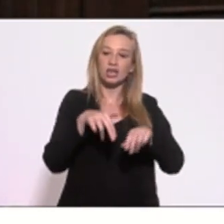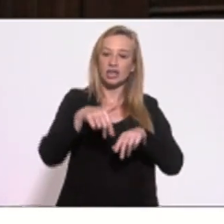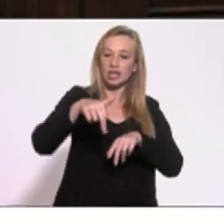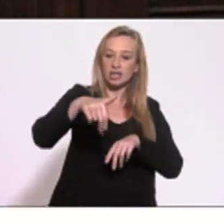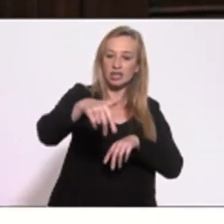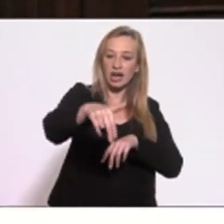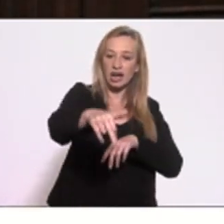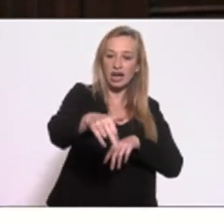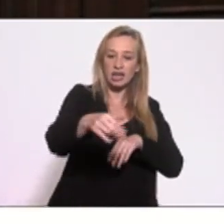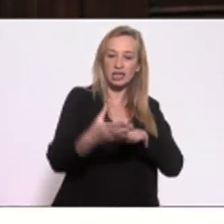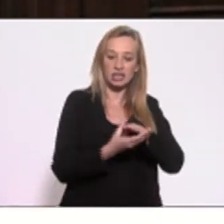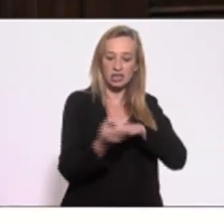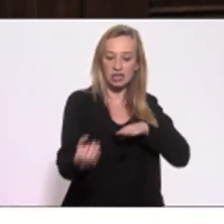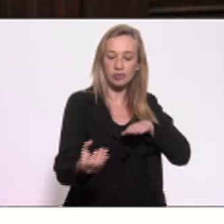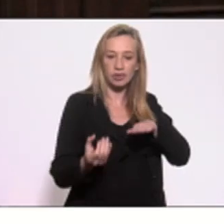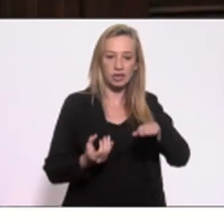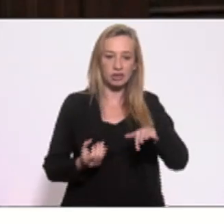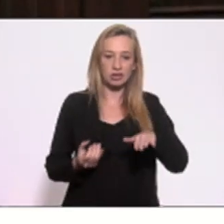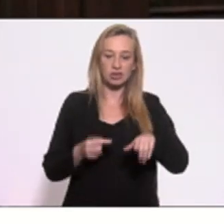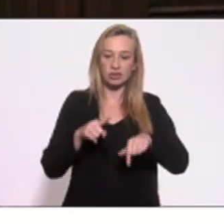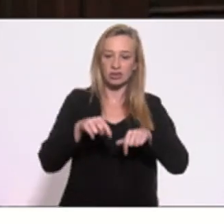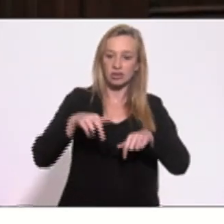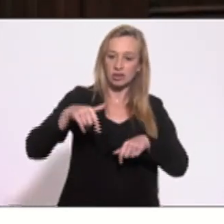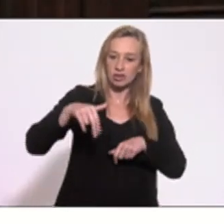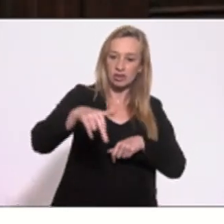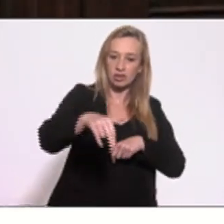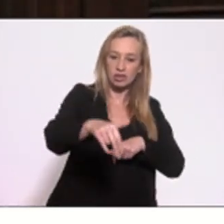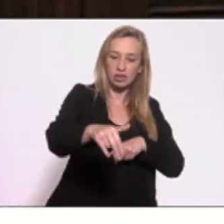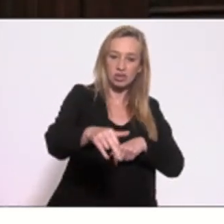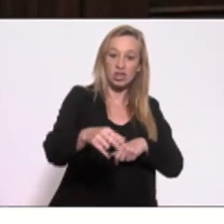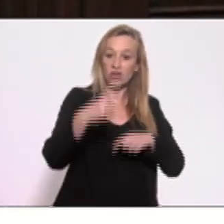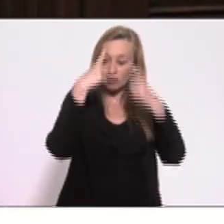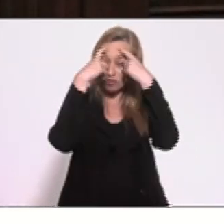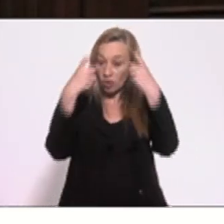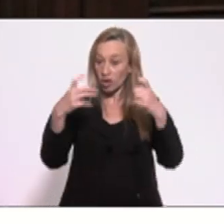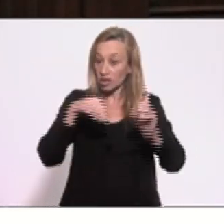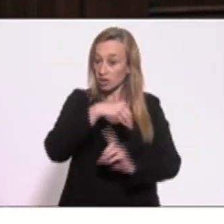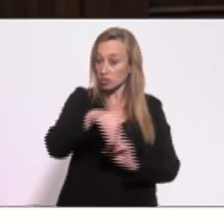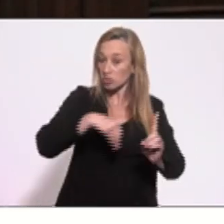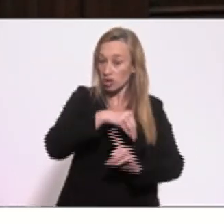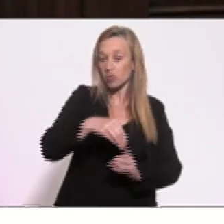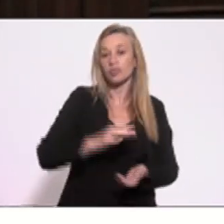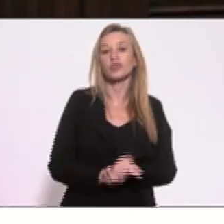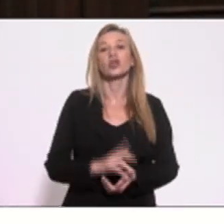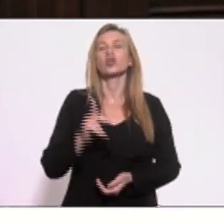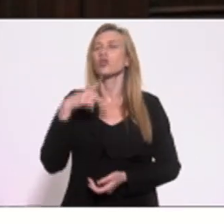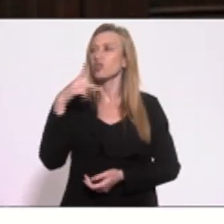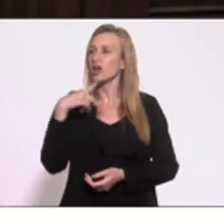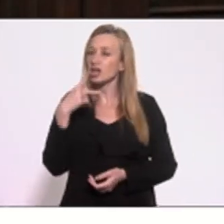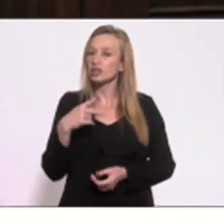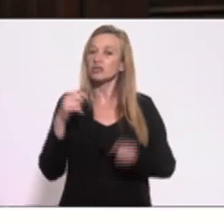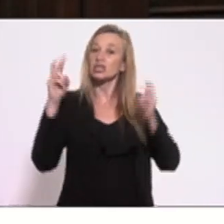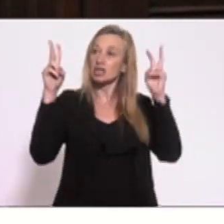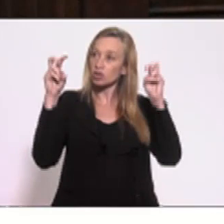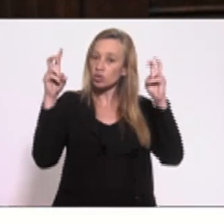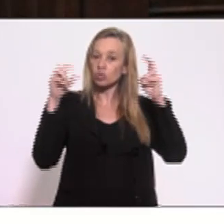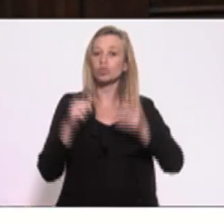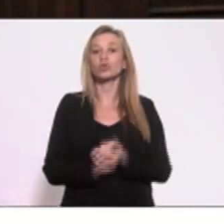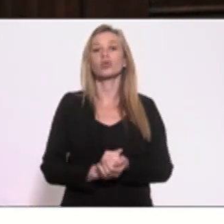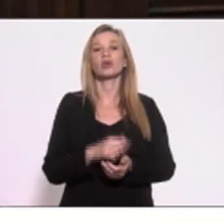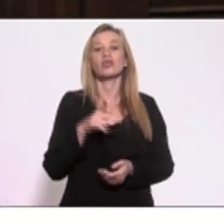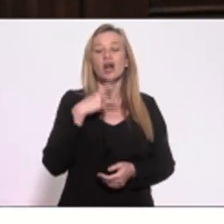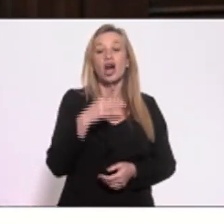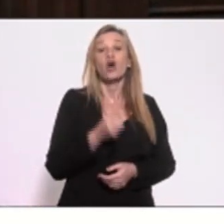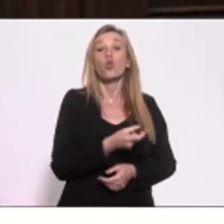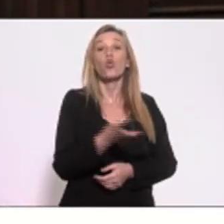quarteirões em meios a completa violência. Enfim, eu estou trazendo esse elemento para a gente dizer